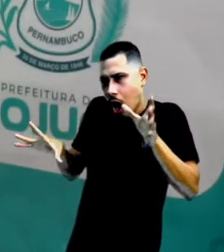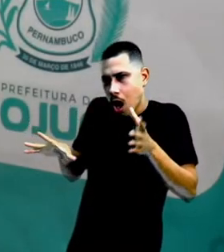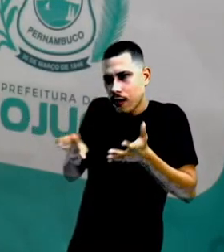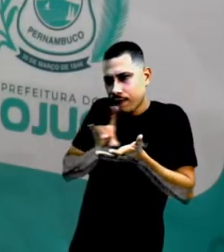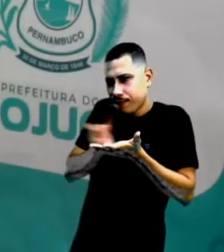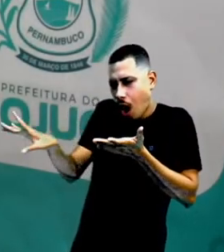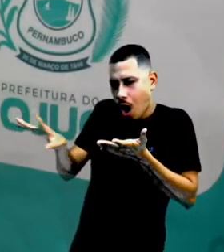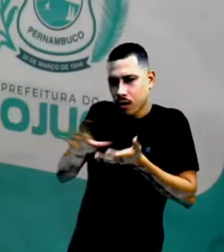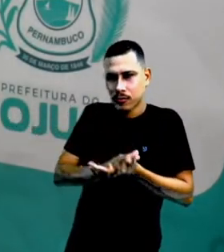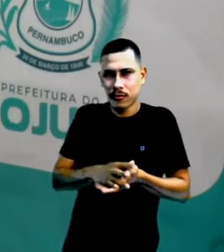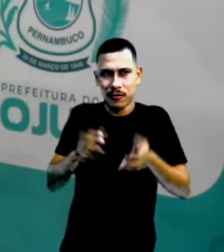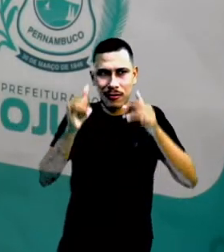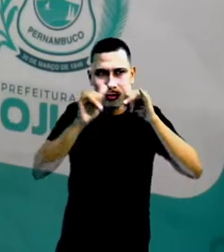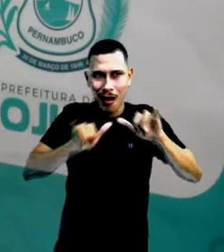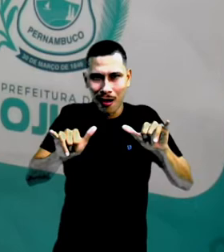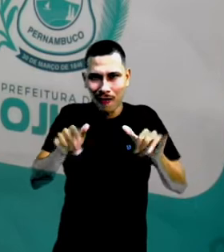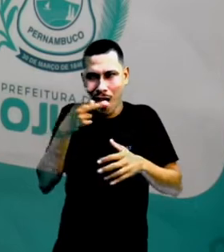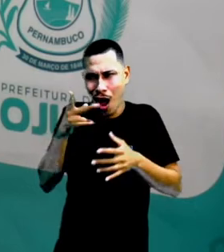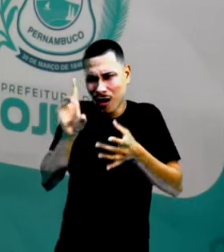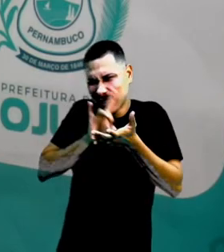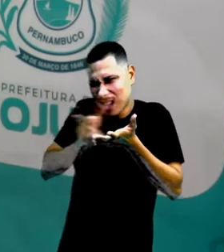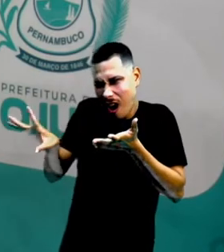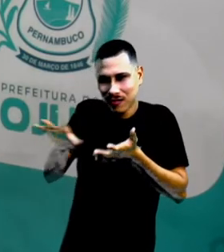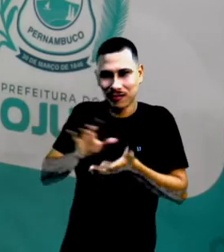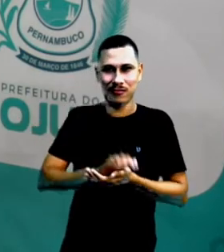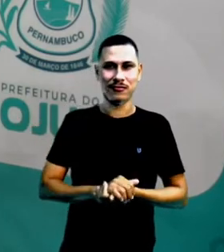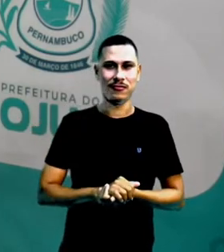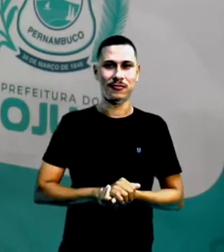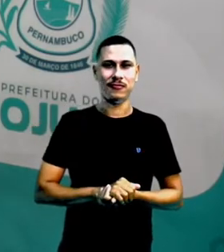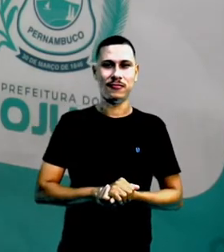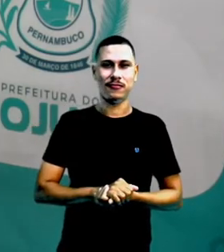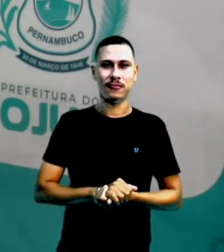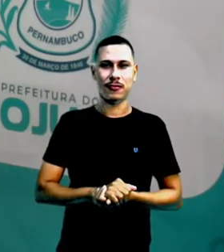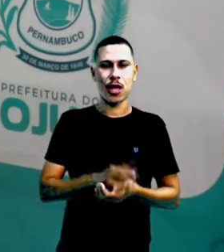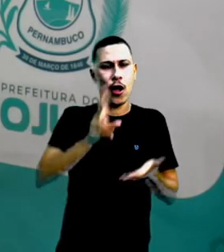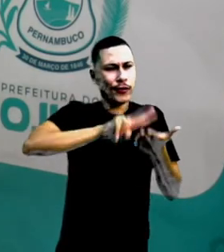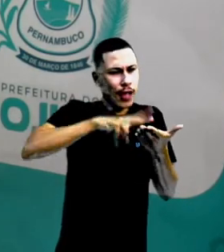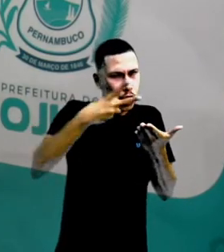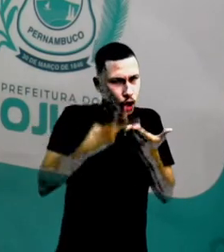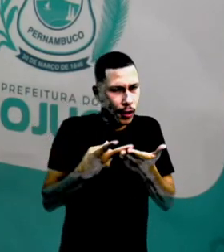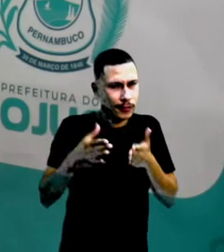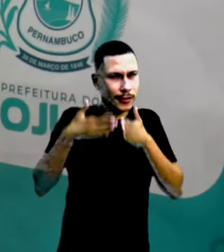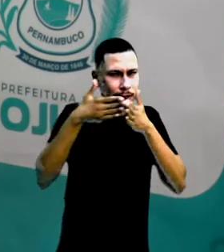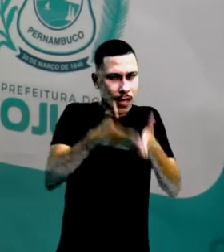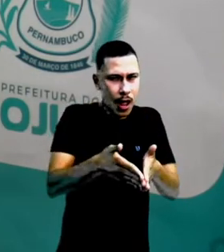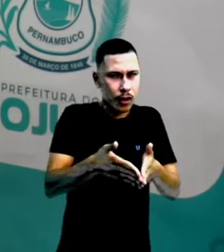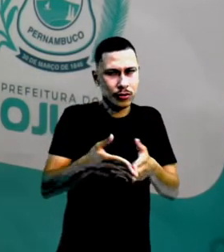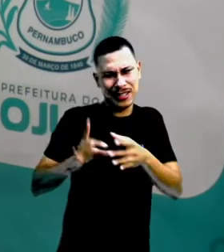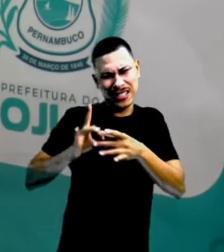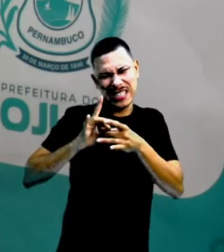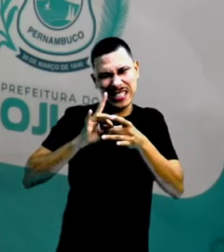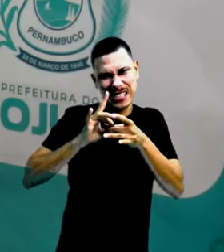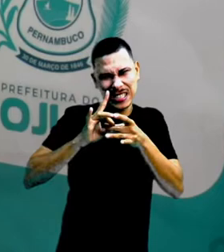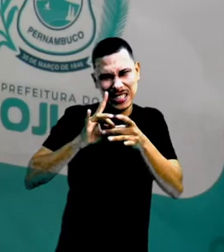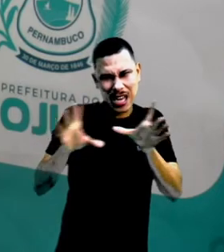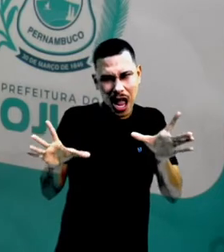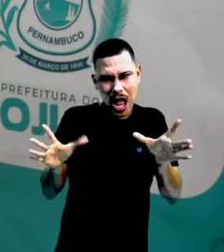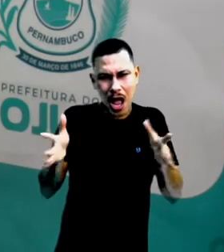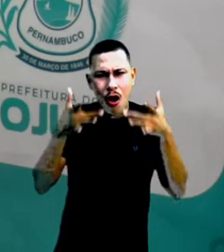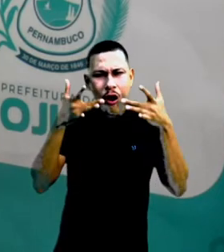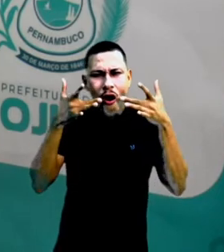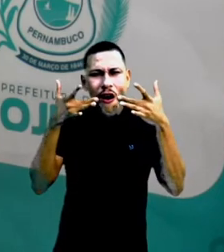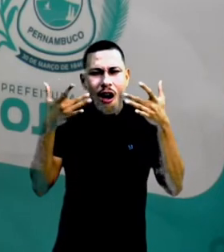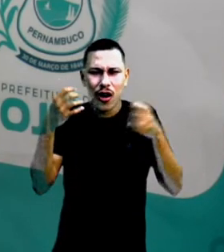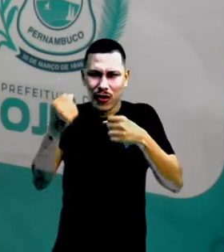queria dizer, mas escapulir. Né? Então, bora lá. Se traduzir ao pé da letra, seria deixar o gato, né,